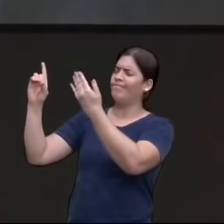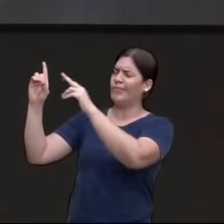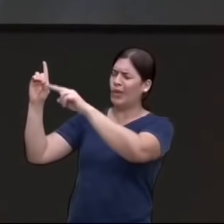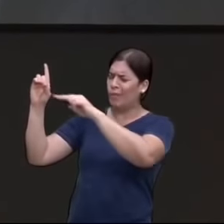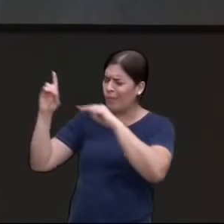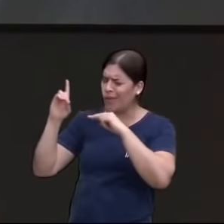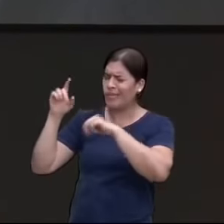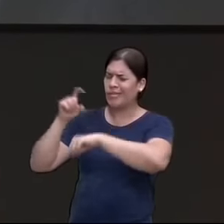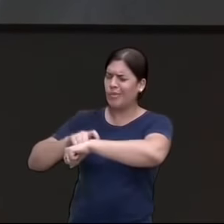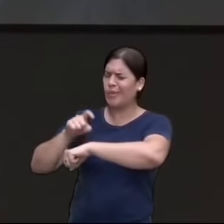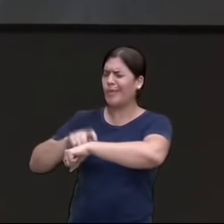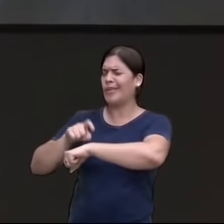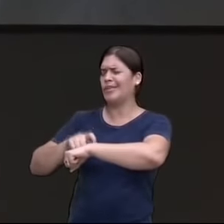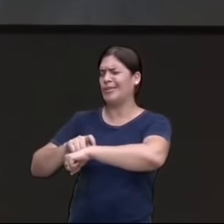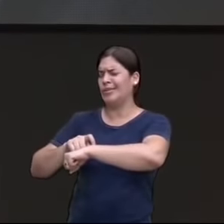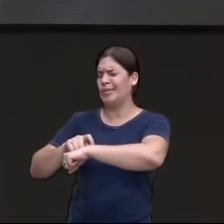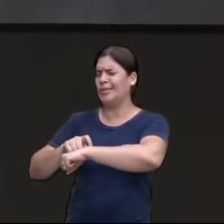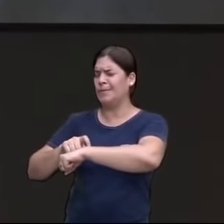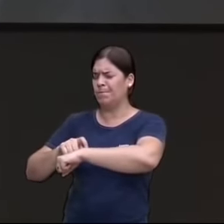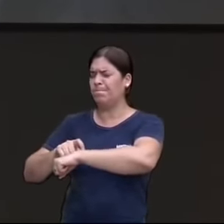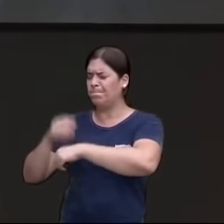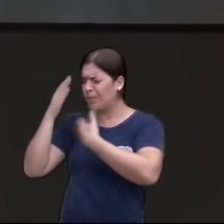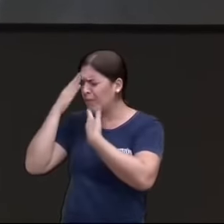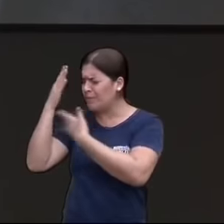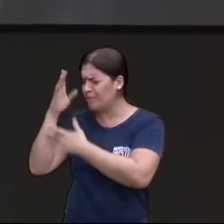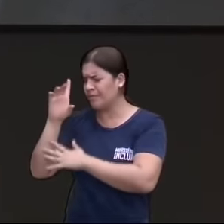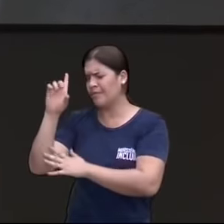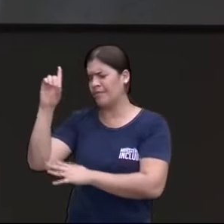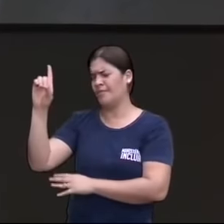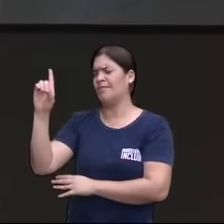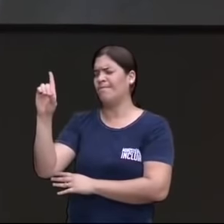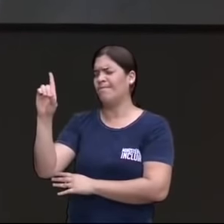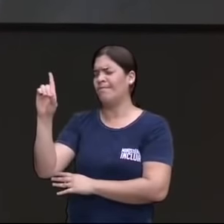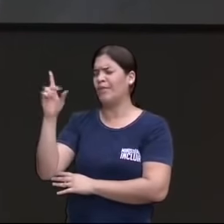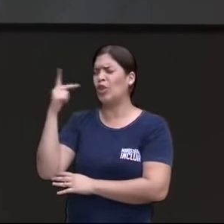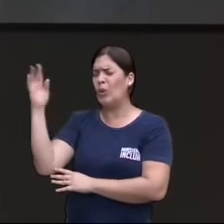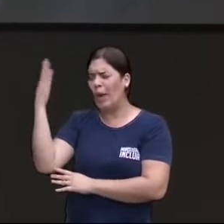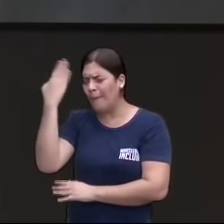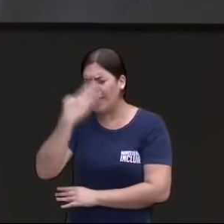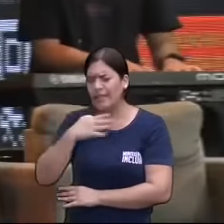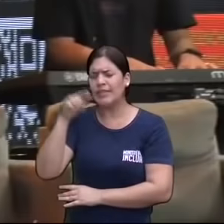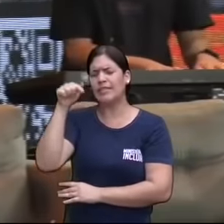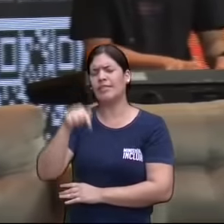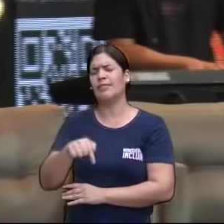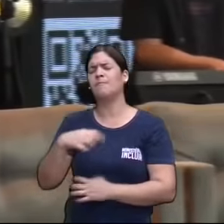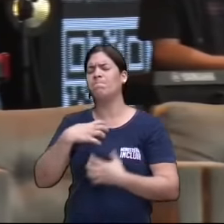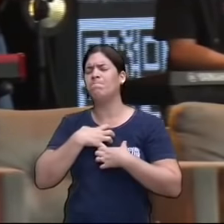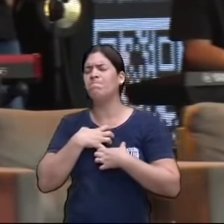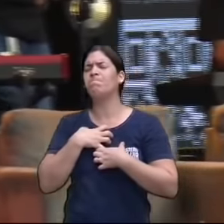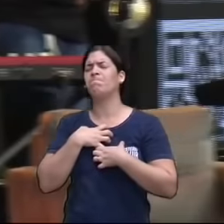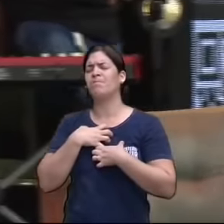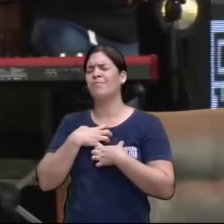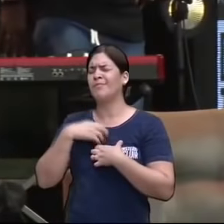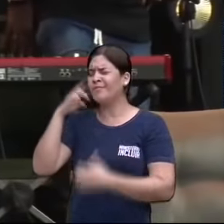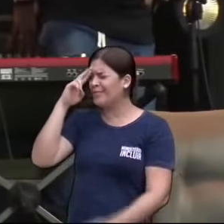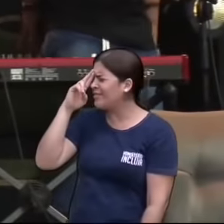esse momento. Muito obrigado, Deus, pela tua presença aqui.